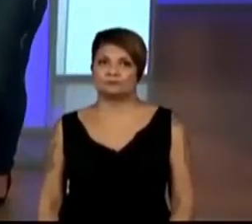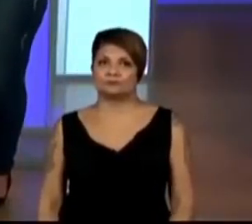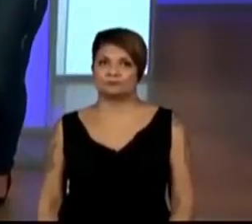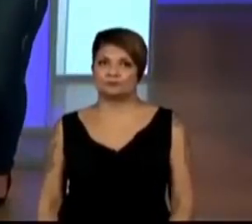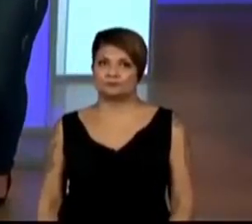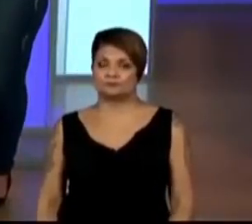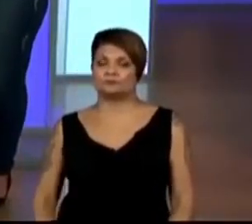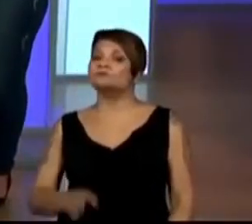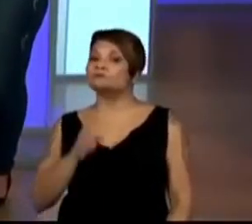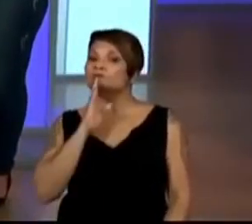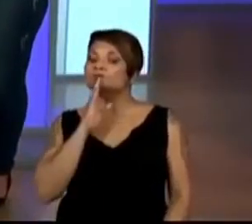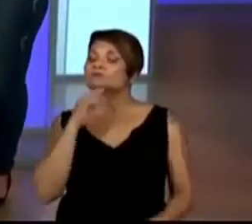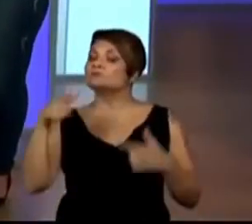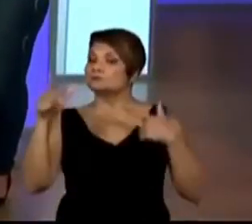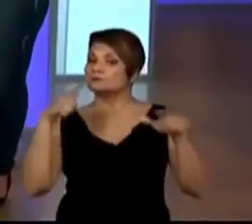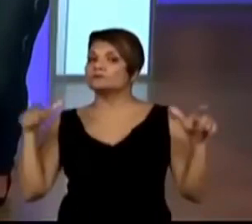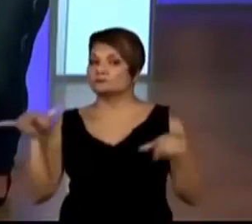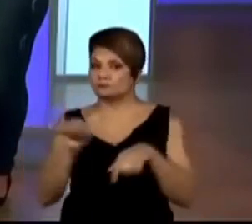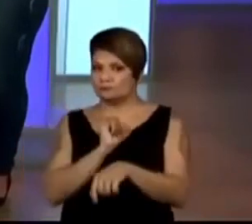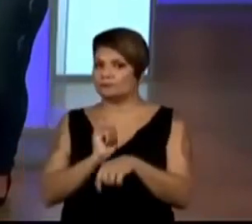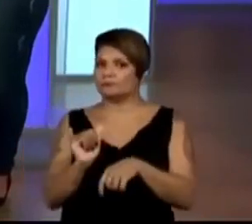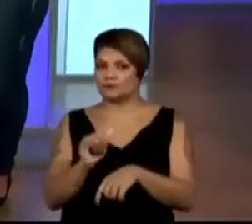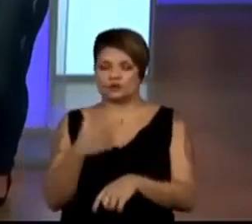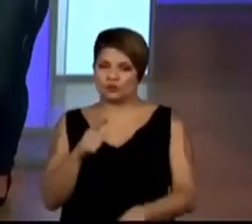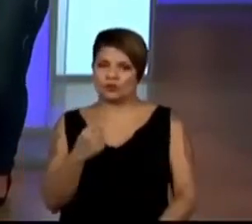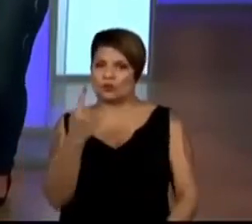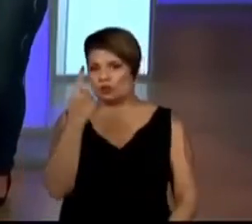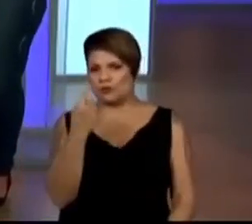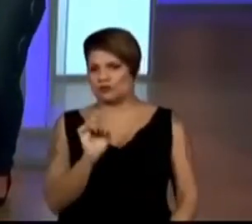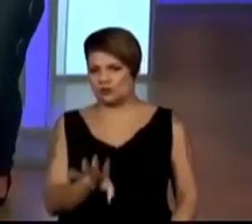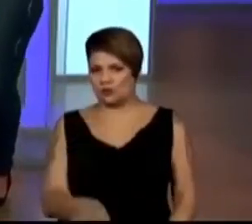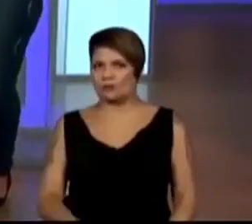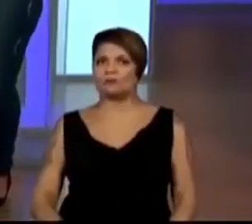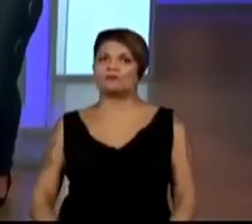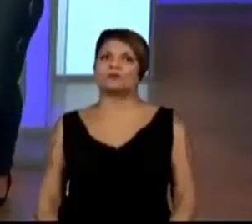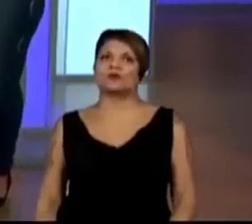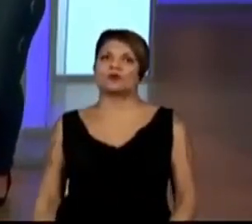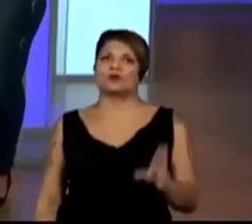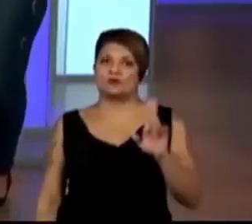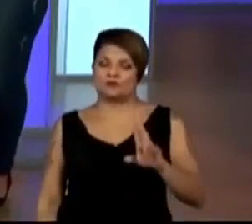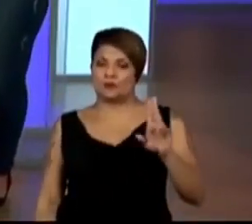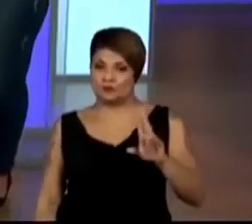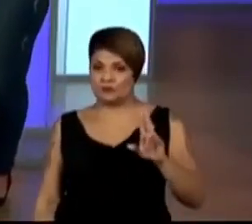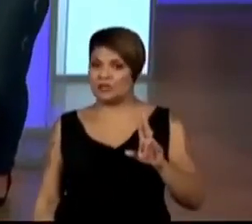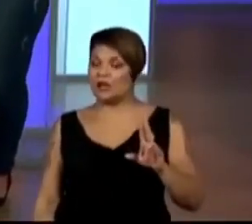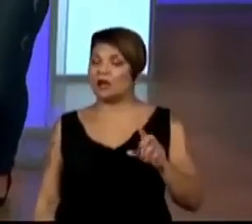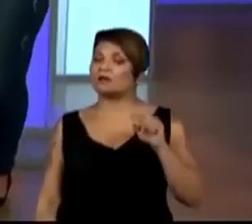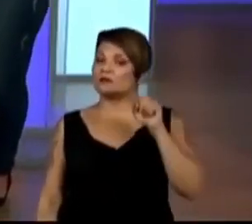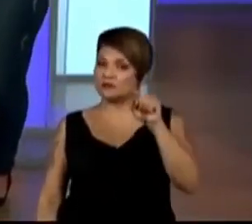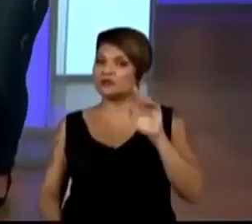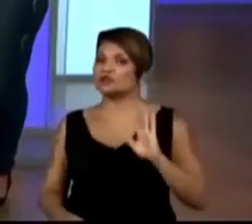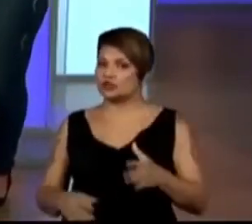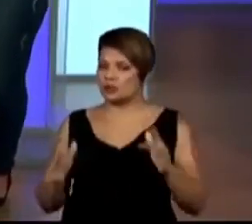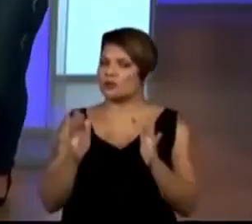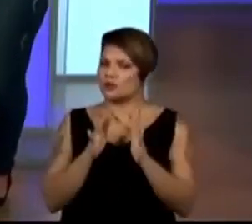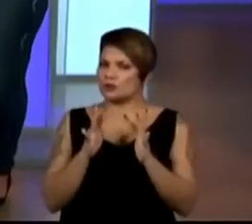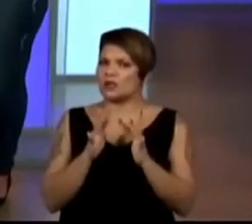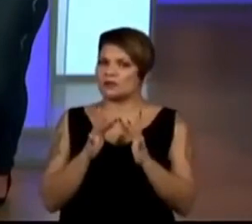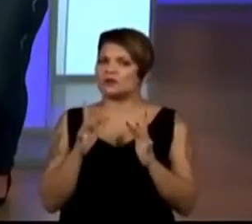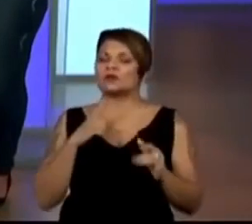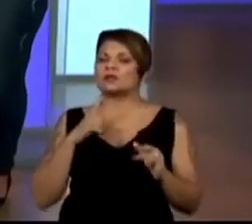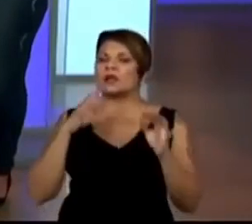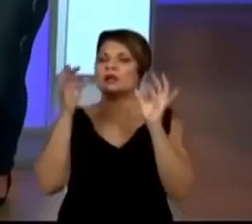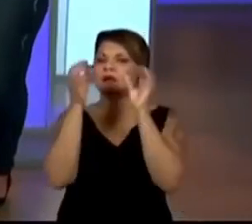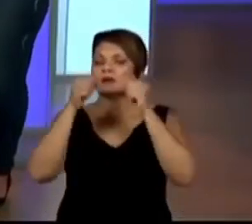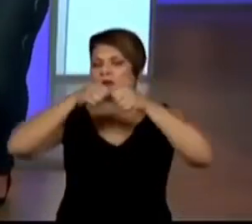importante a gente conhecer outras estratégias, porque não existe só uma, né, professora? Não. Vamos usar aquela que vocês já tiveram contato, que é a história da